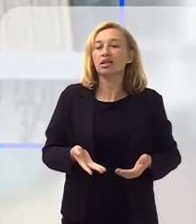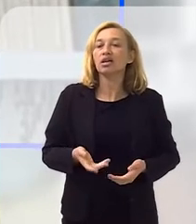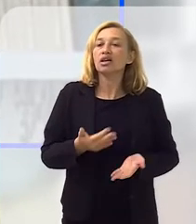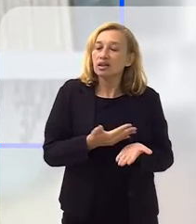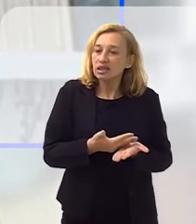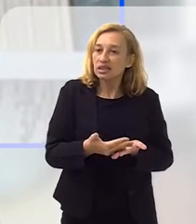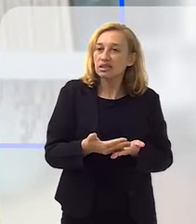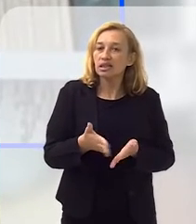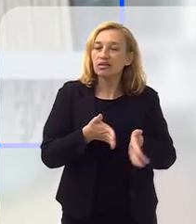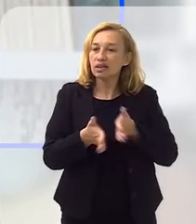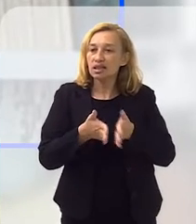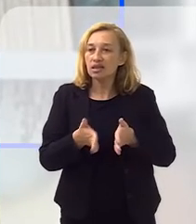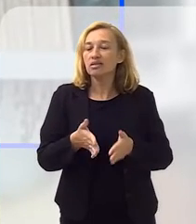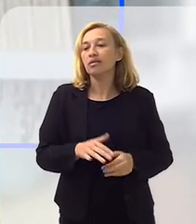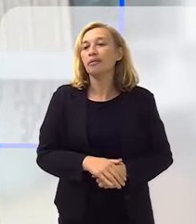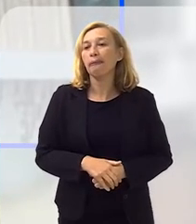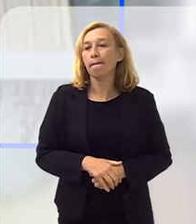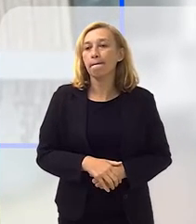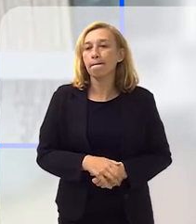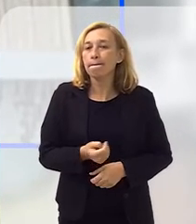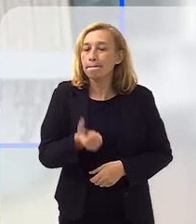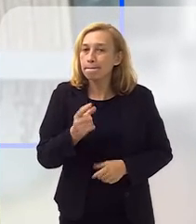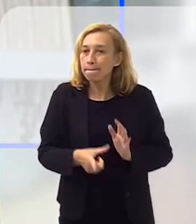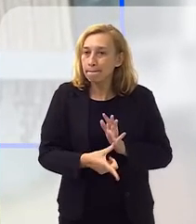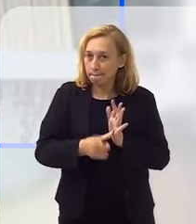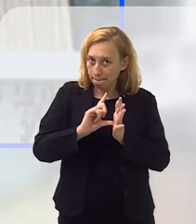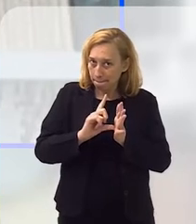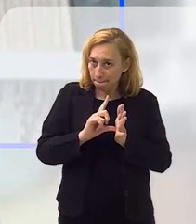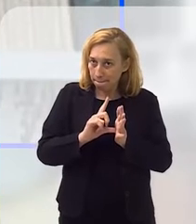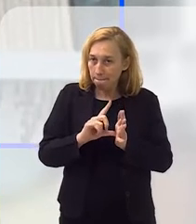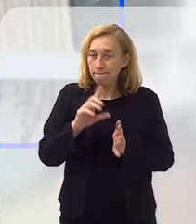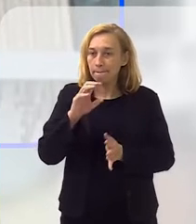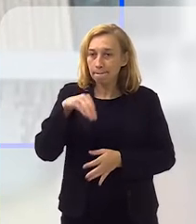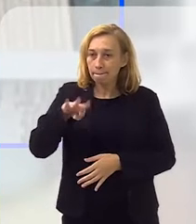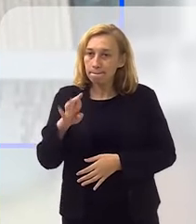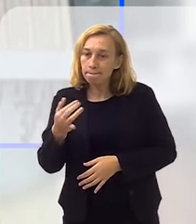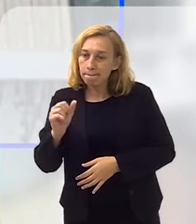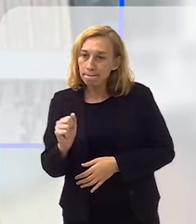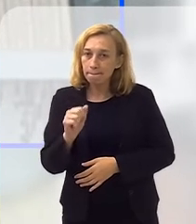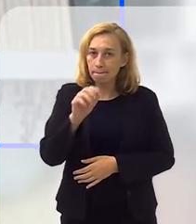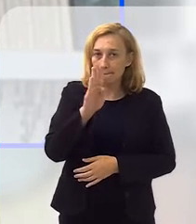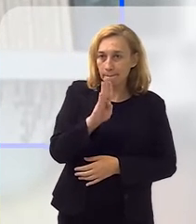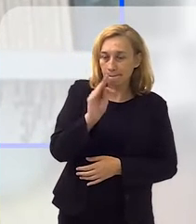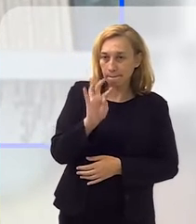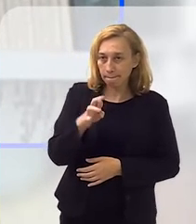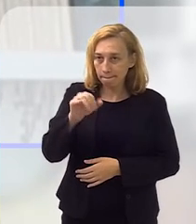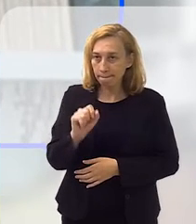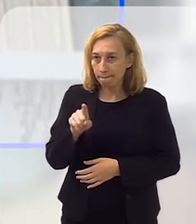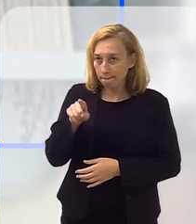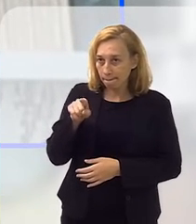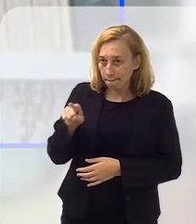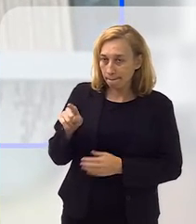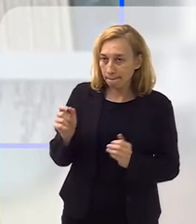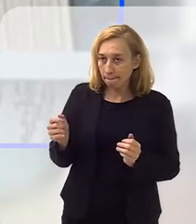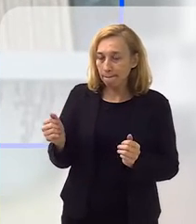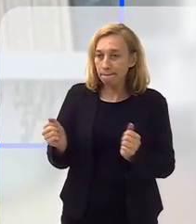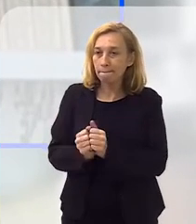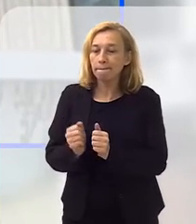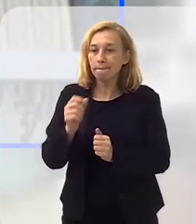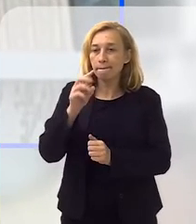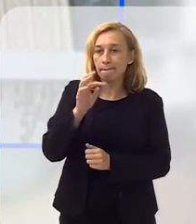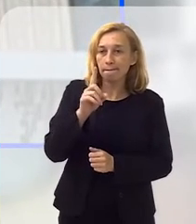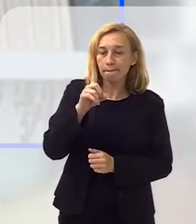exemplo. E como pioneira do acesso, então, um pouco antes desse Álibi da Maria Bethânia, ela e o Delcio também